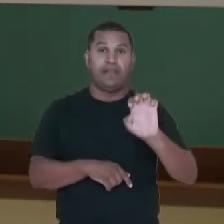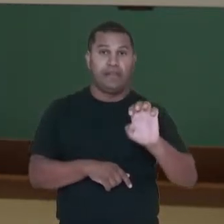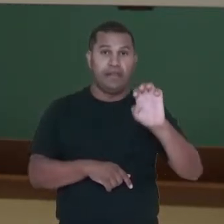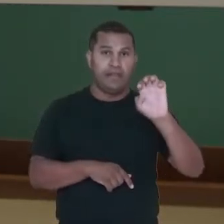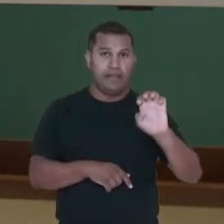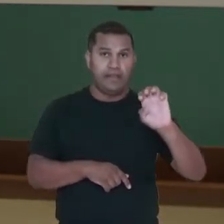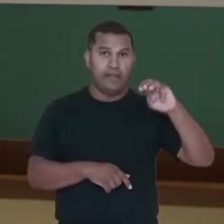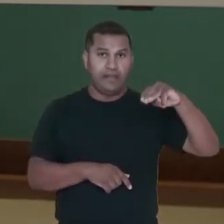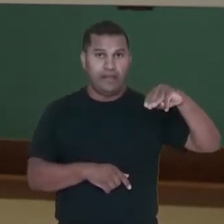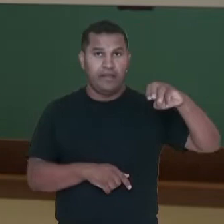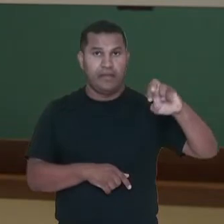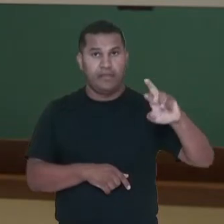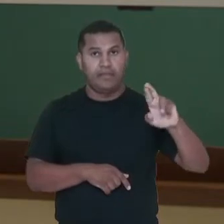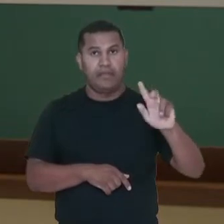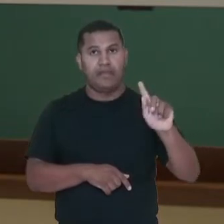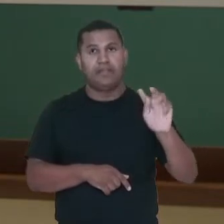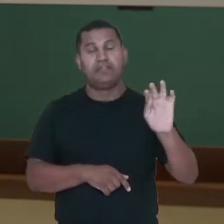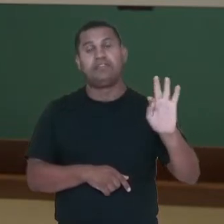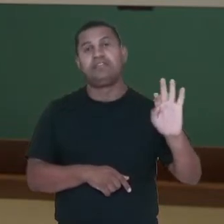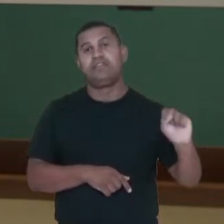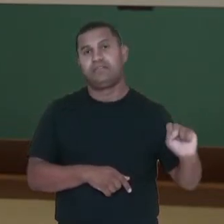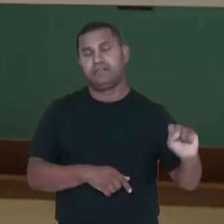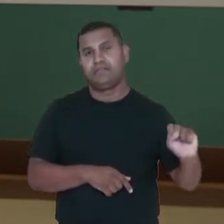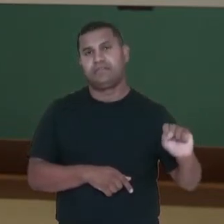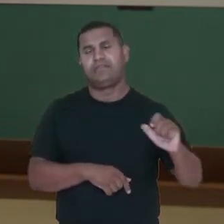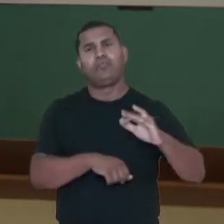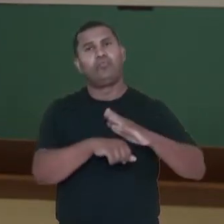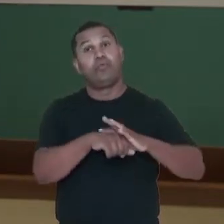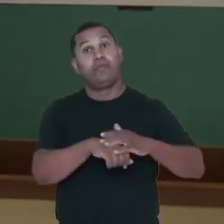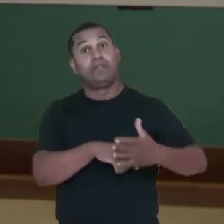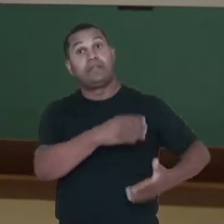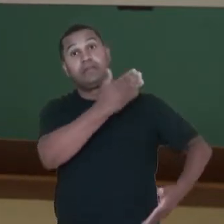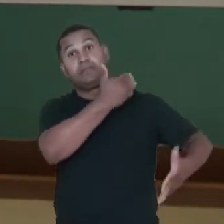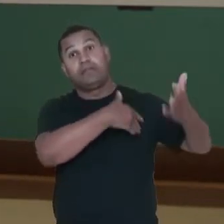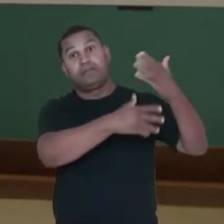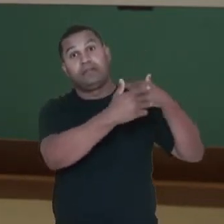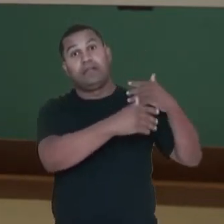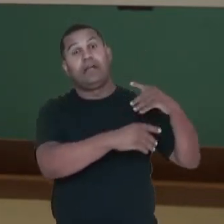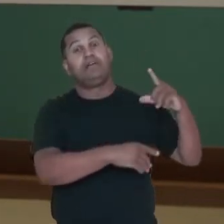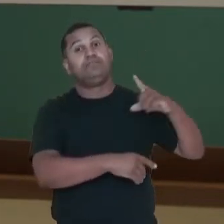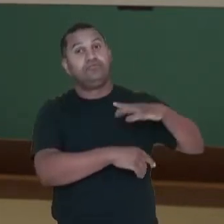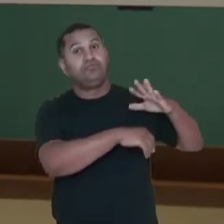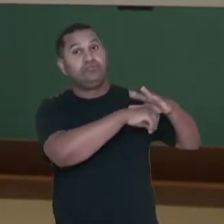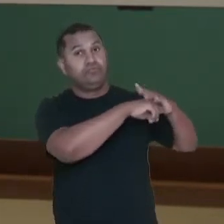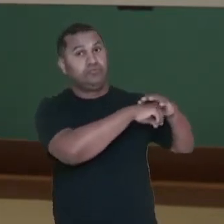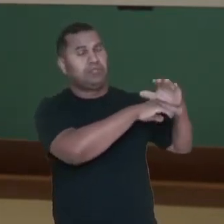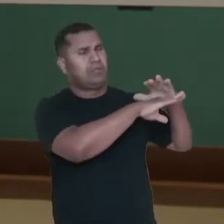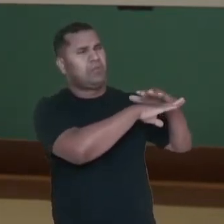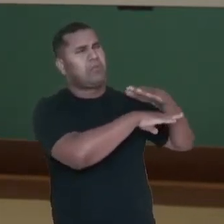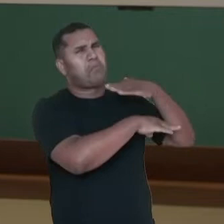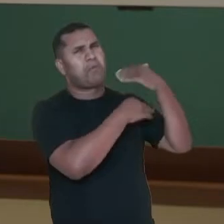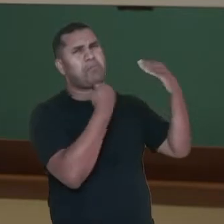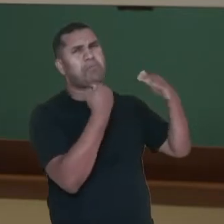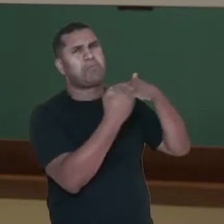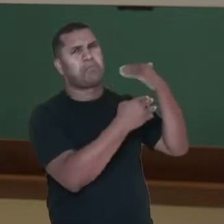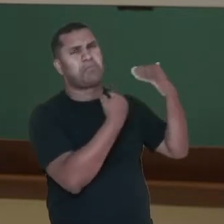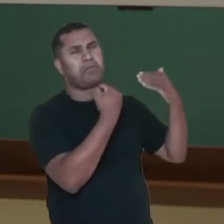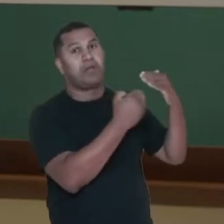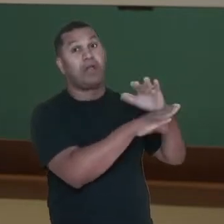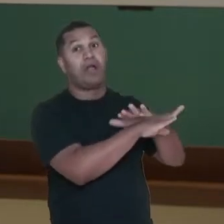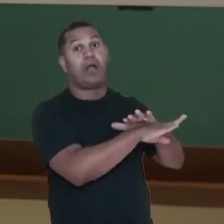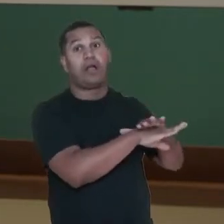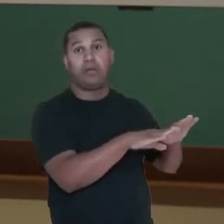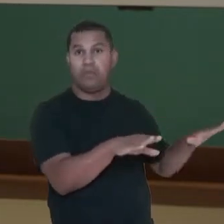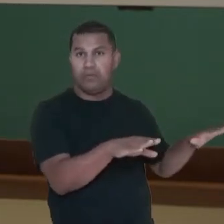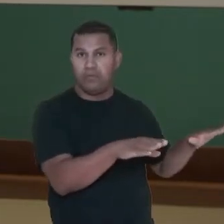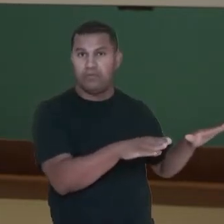e houve um declínio, ou então erradicou, quer dizer que não tem mais casos dessa doença naquele local. Mas,